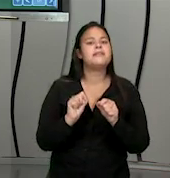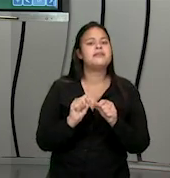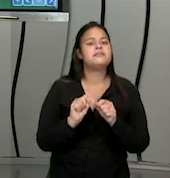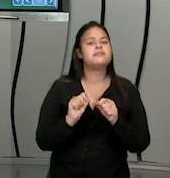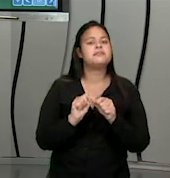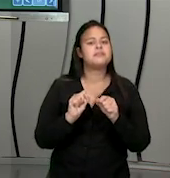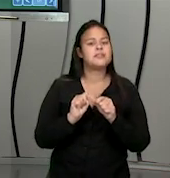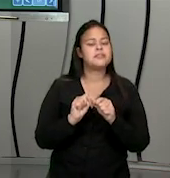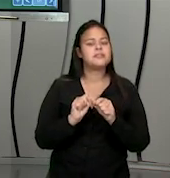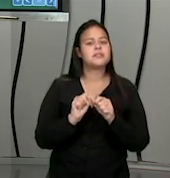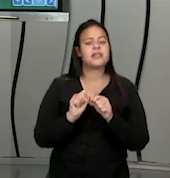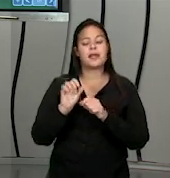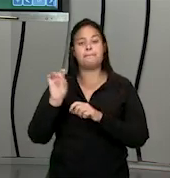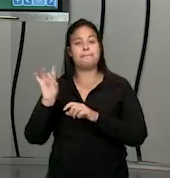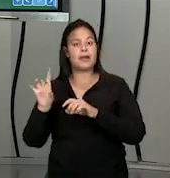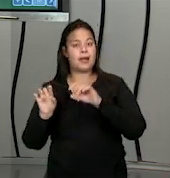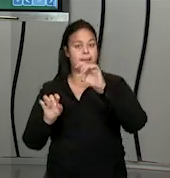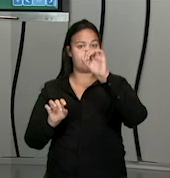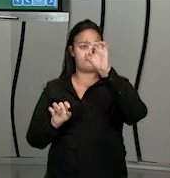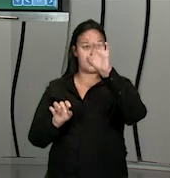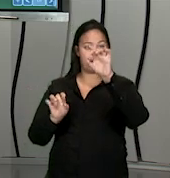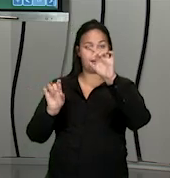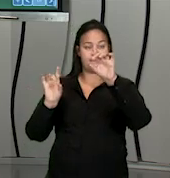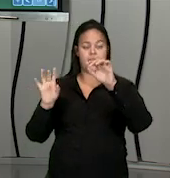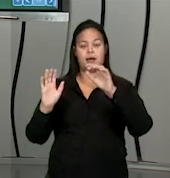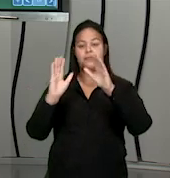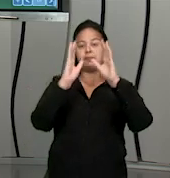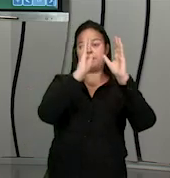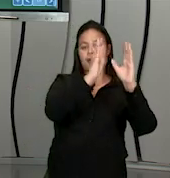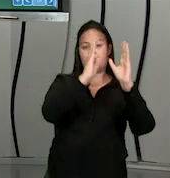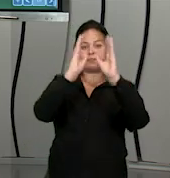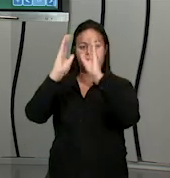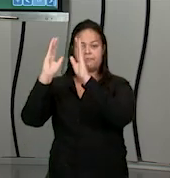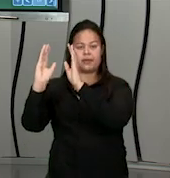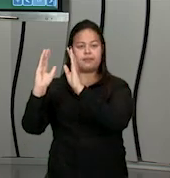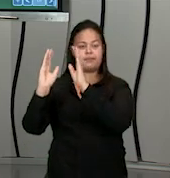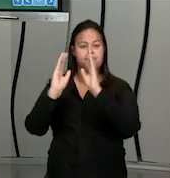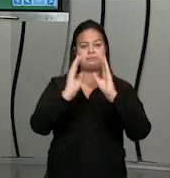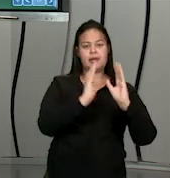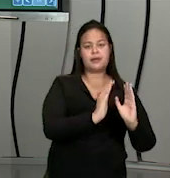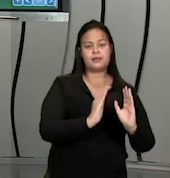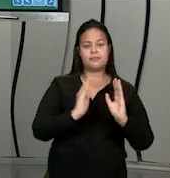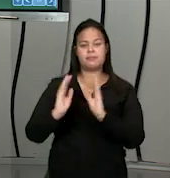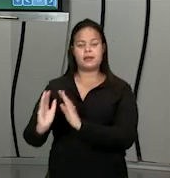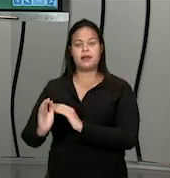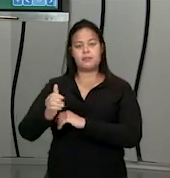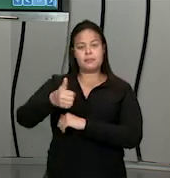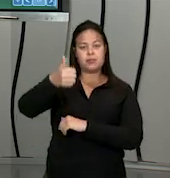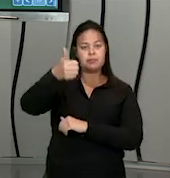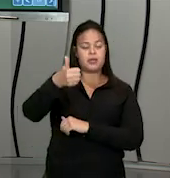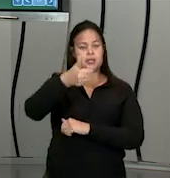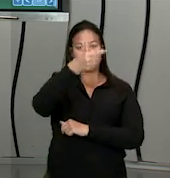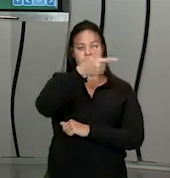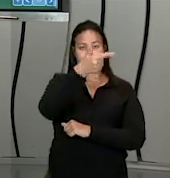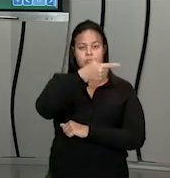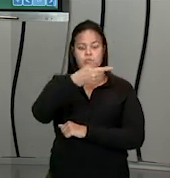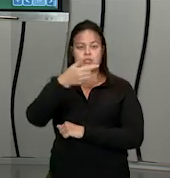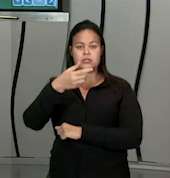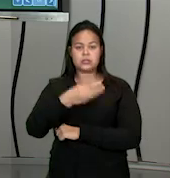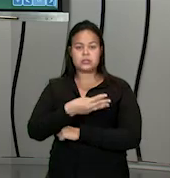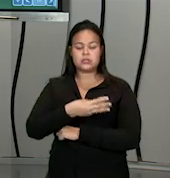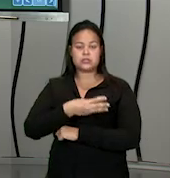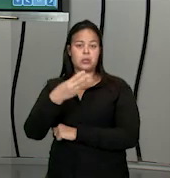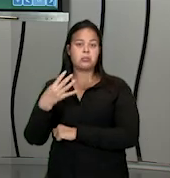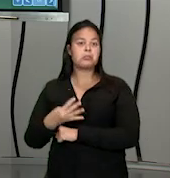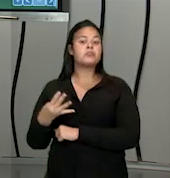cada uma dessas 4 partes aqui, ó, essa é a primeira parte, segunda parte, terceira parte,